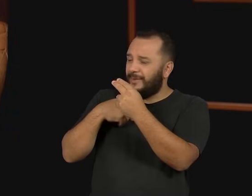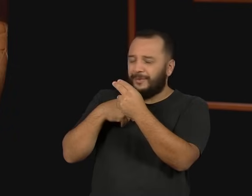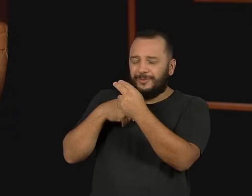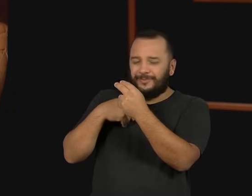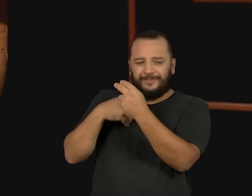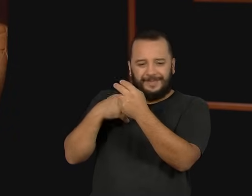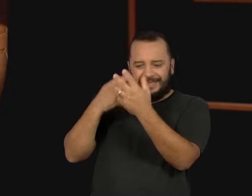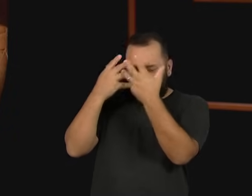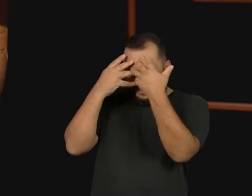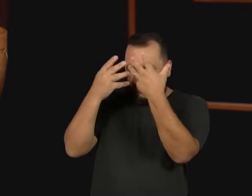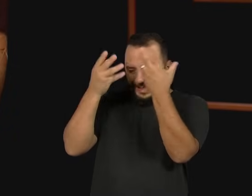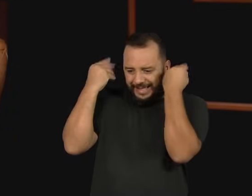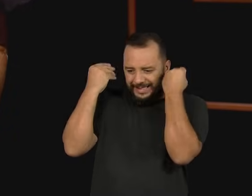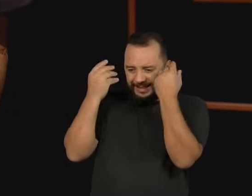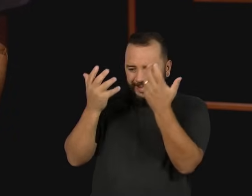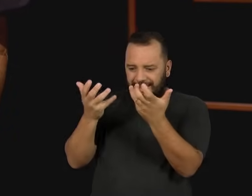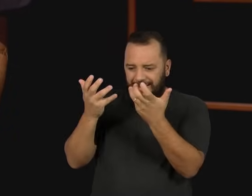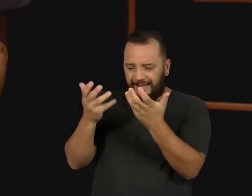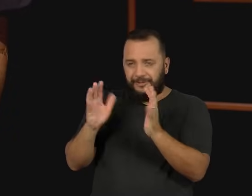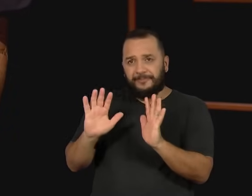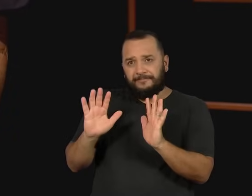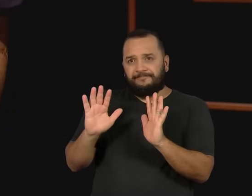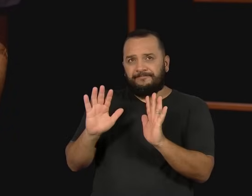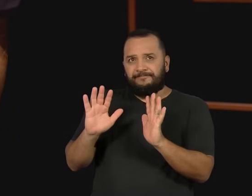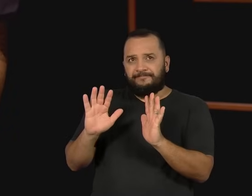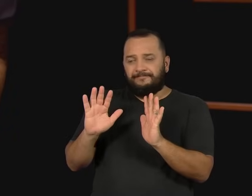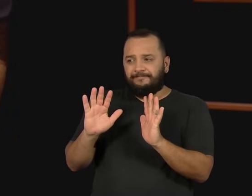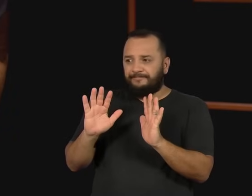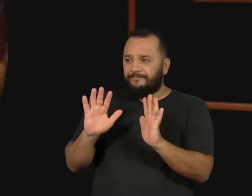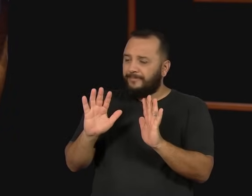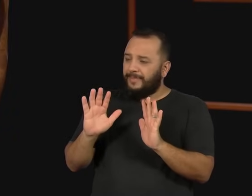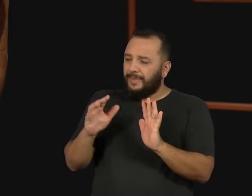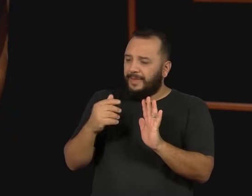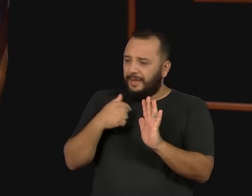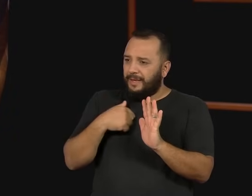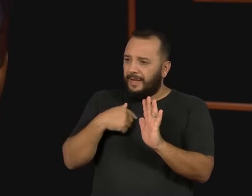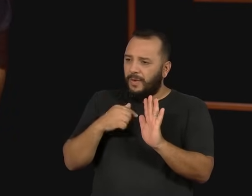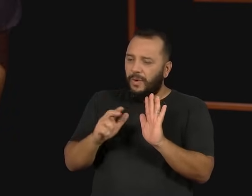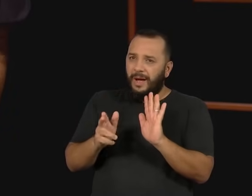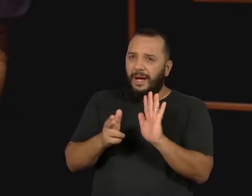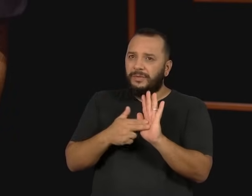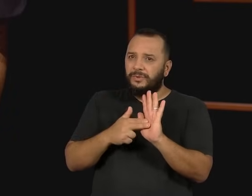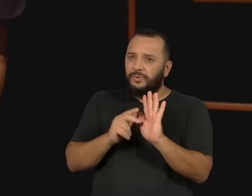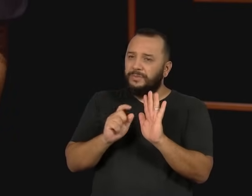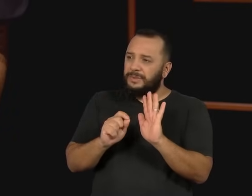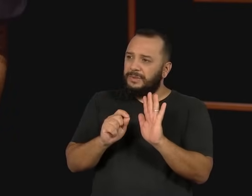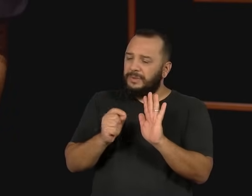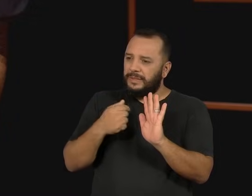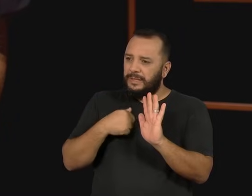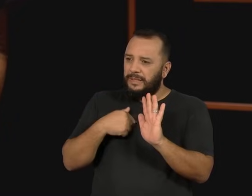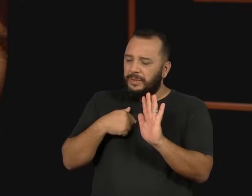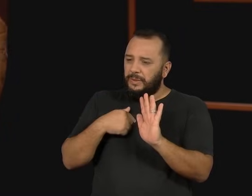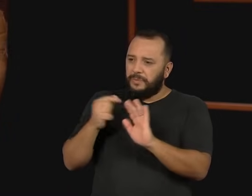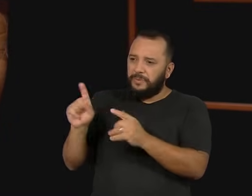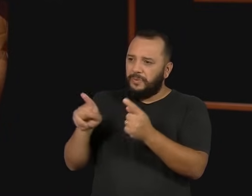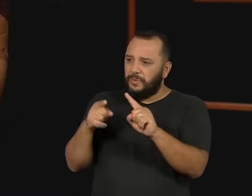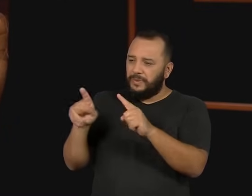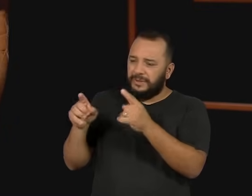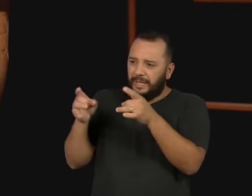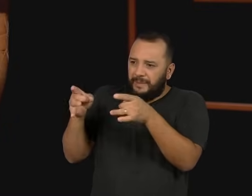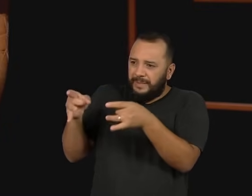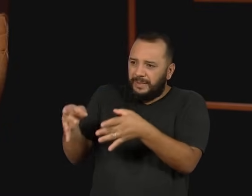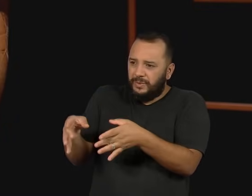Então, eu nem cheguei a dizer para mim, me confessar para mim mesmo que eu tinha abandonado a música. Eu fui perdendo as